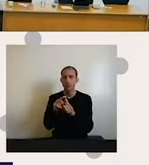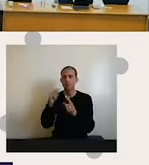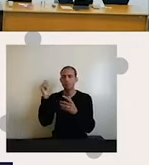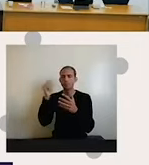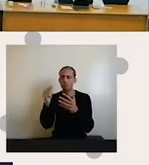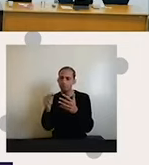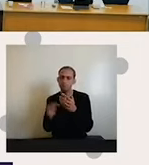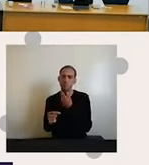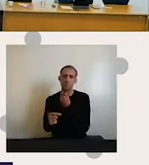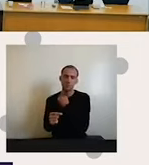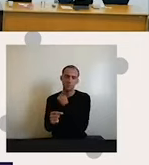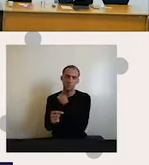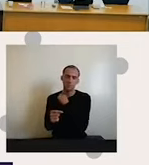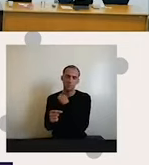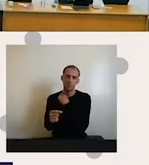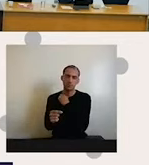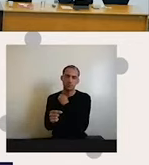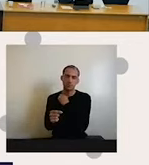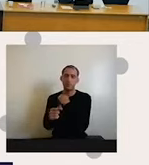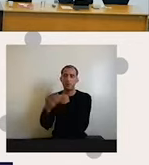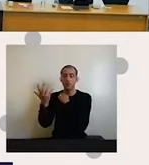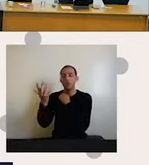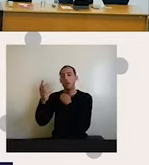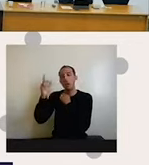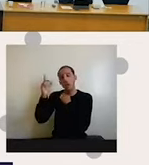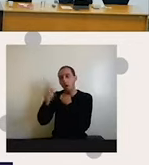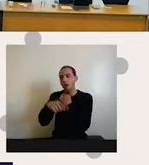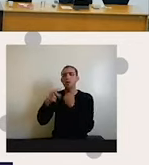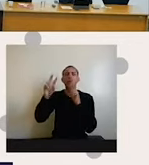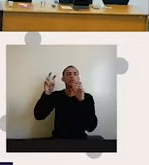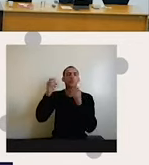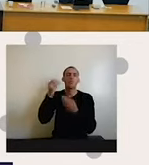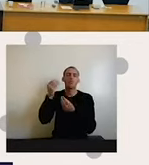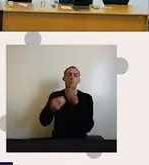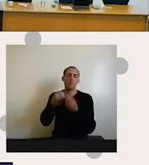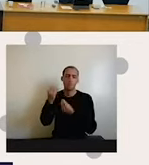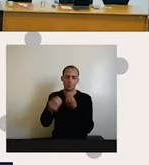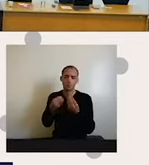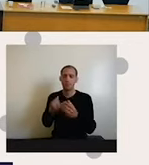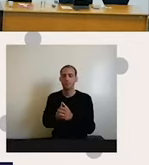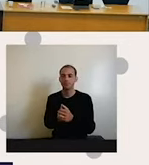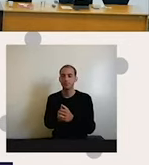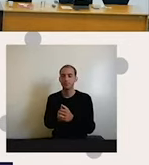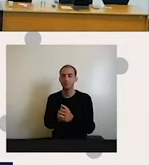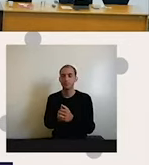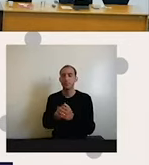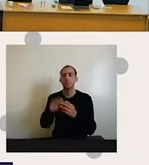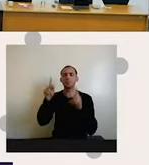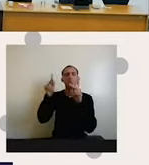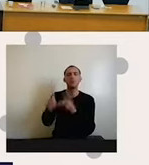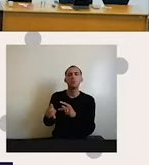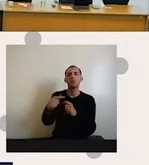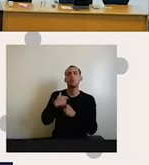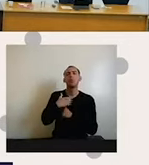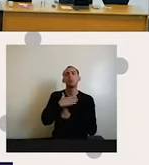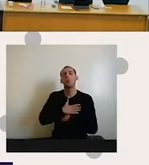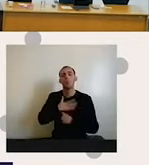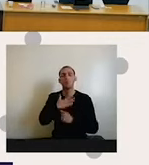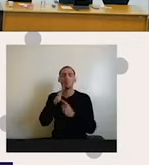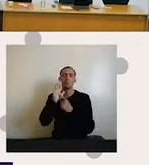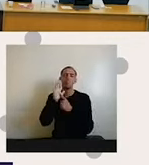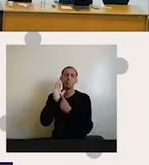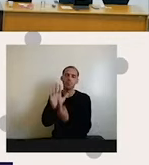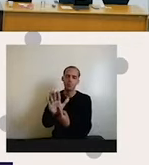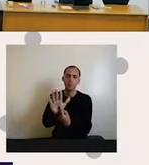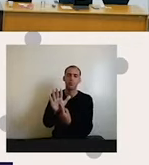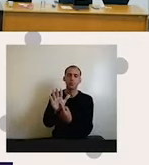incapacidade vai reverberar na vida da pessoa, né? Então, eu gostaria de mostrar, eu até separei o link, mas vai ficar, não tenho mais tempo,